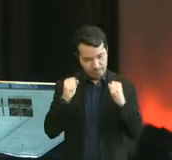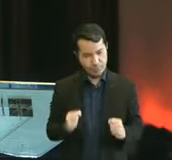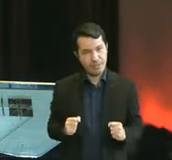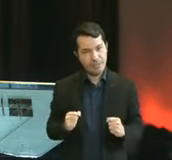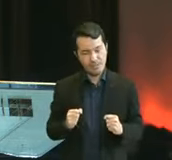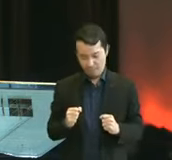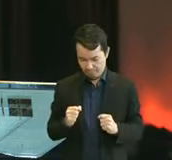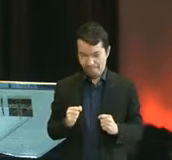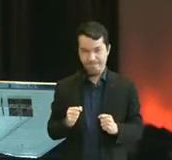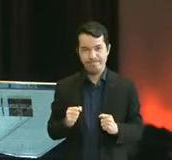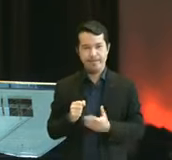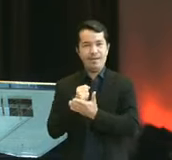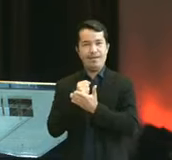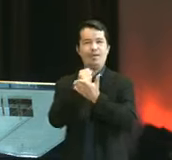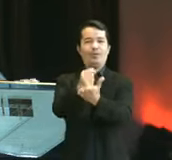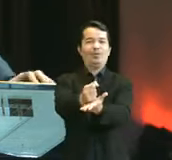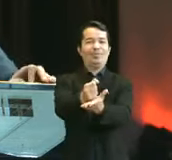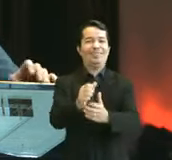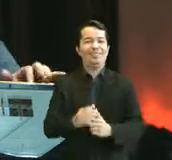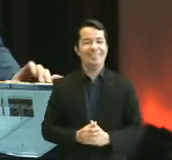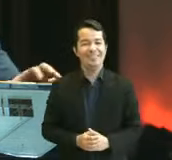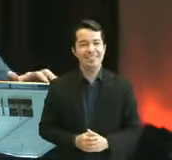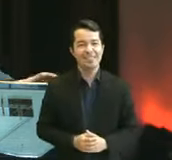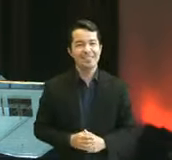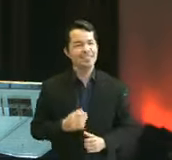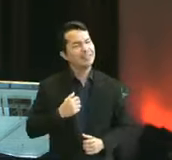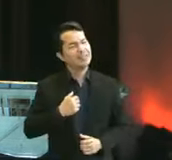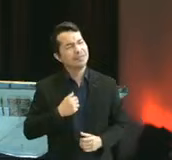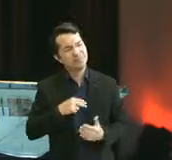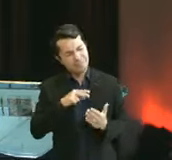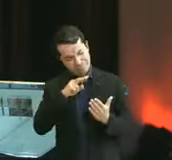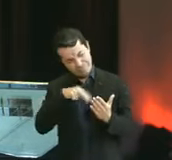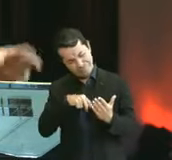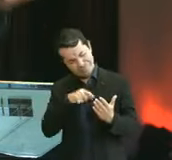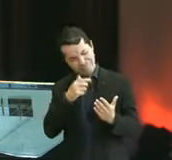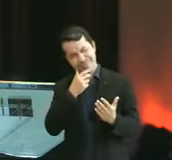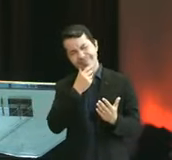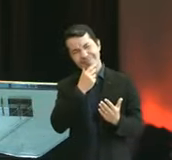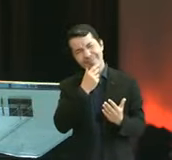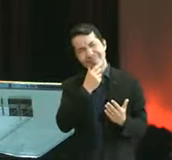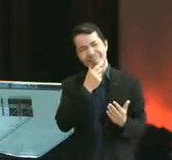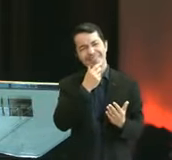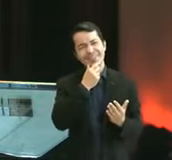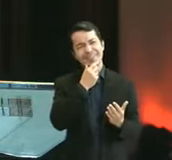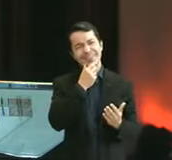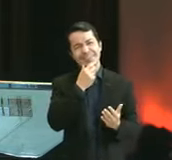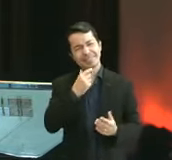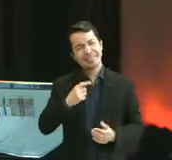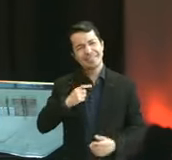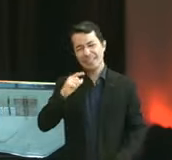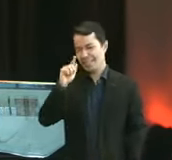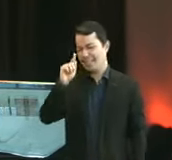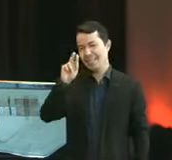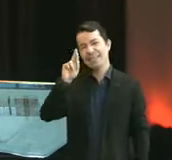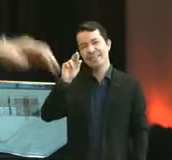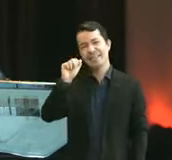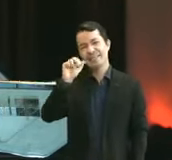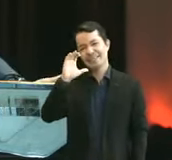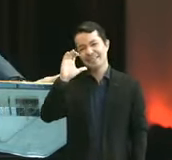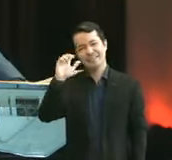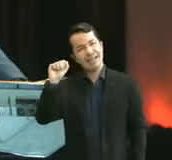entre o povo. Quando eu li esse texto, eu juntei aqui graça e poder, são